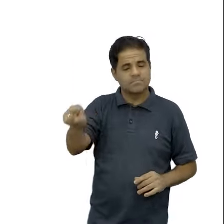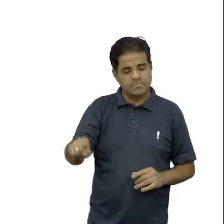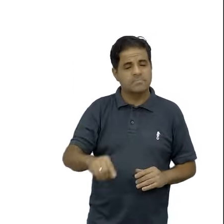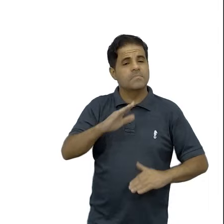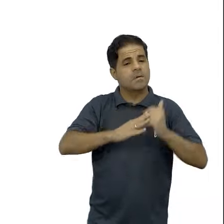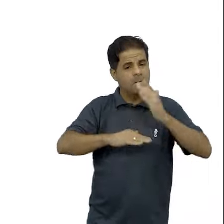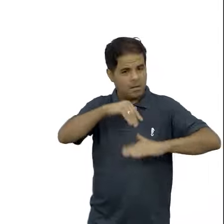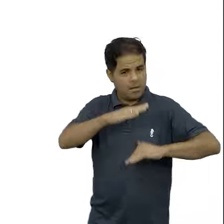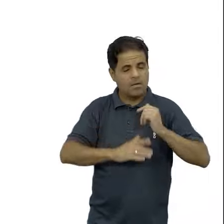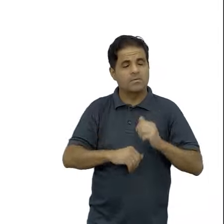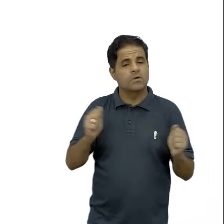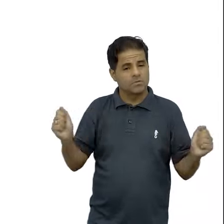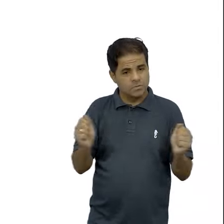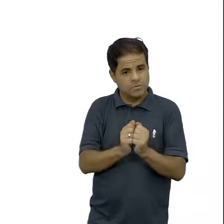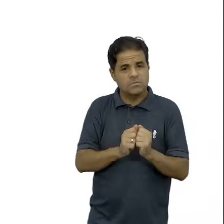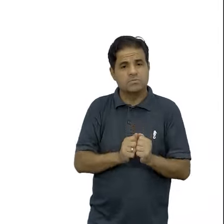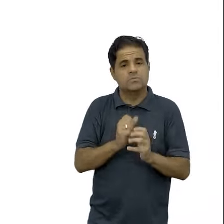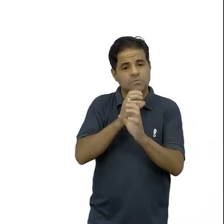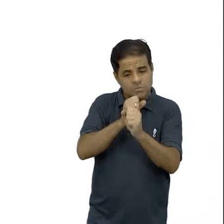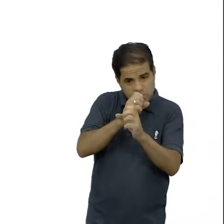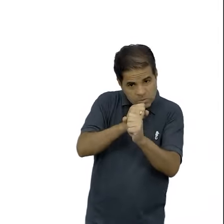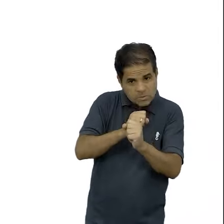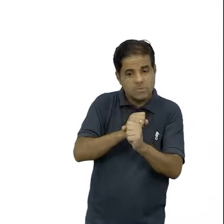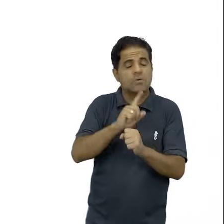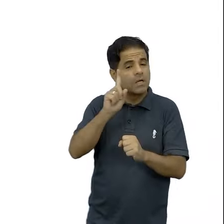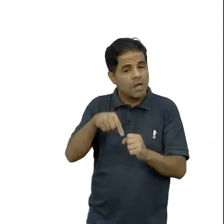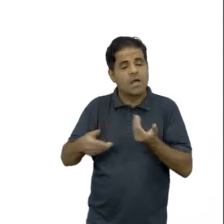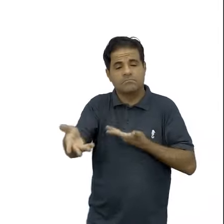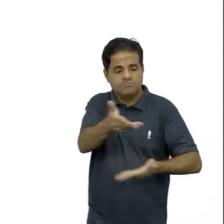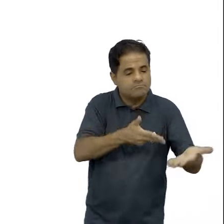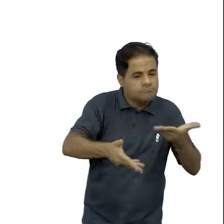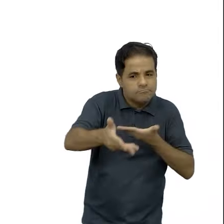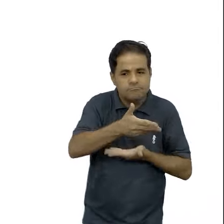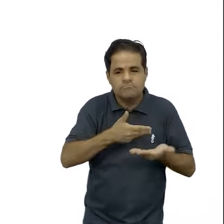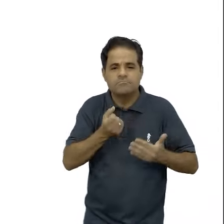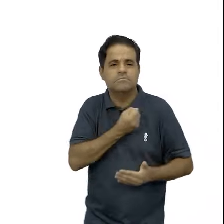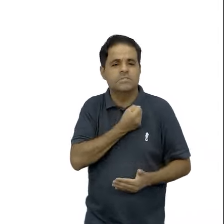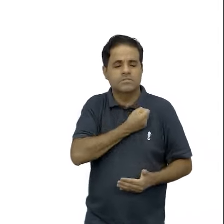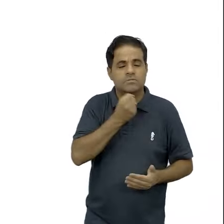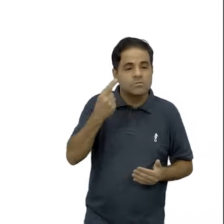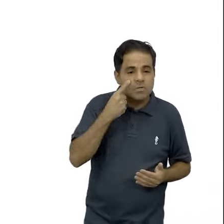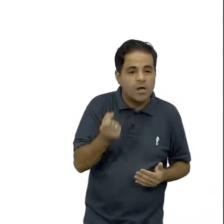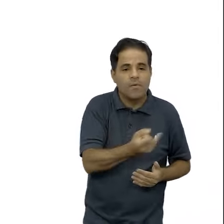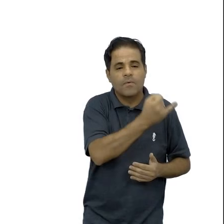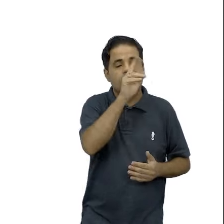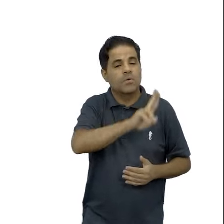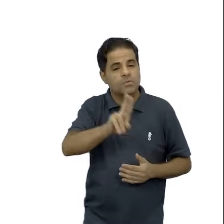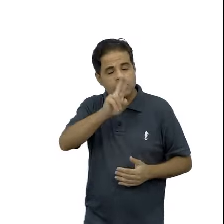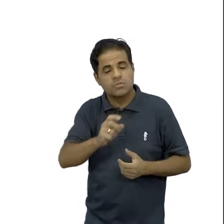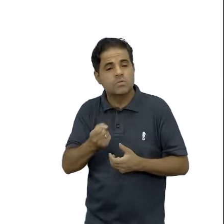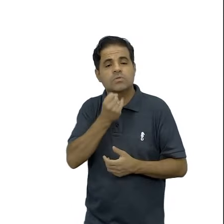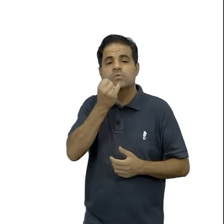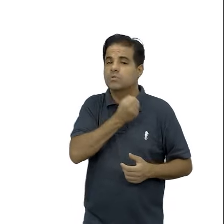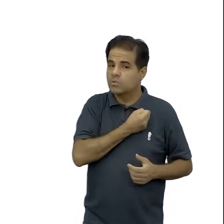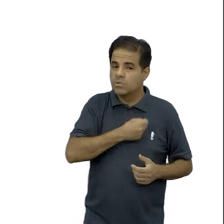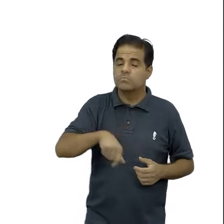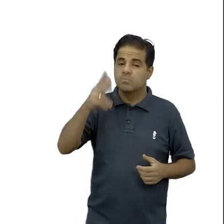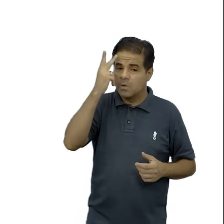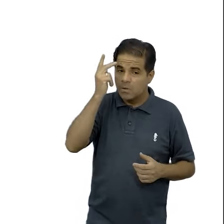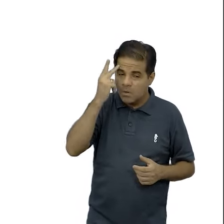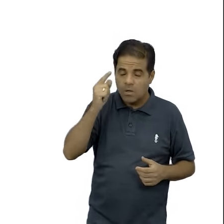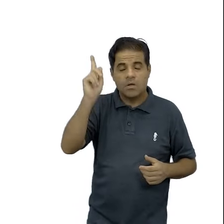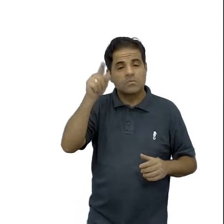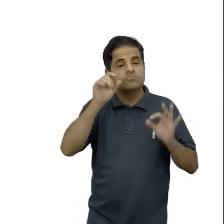essas habilidades em jogo. Contar e relacionar número à quantidade, utilizar números naturais